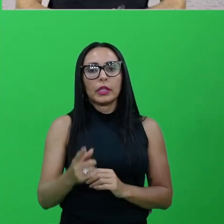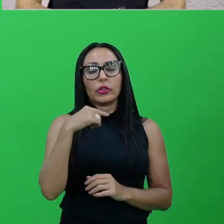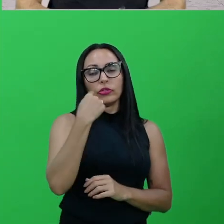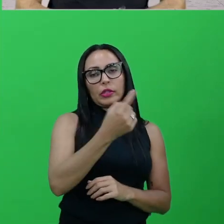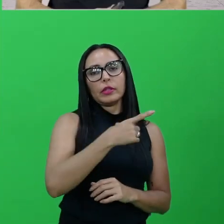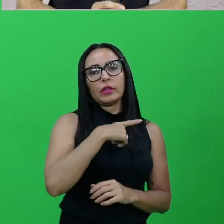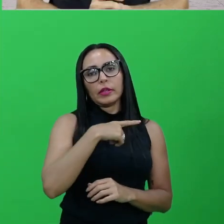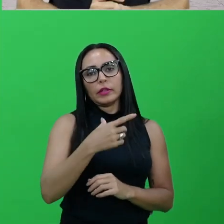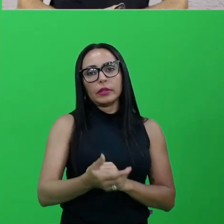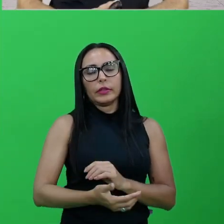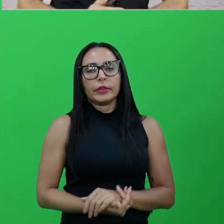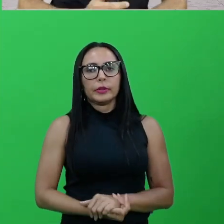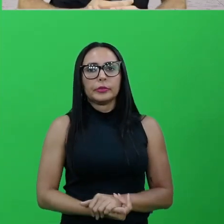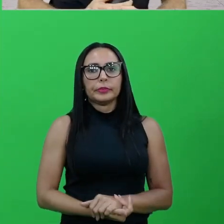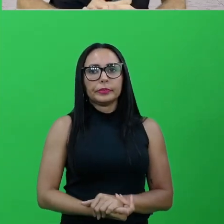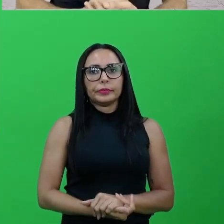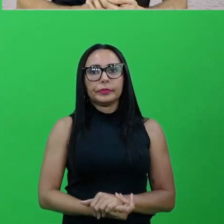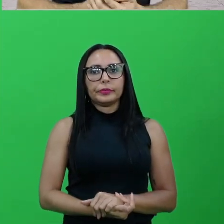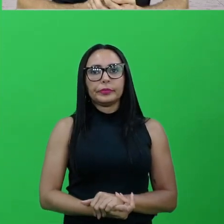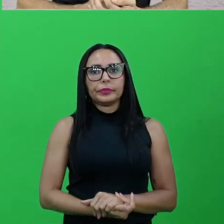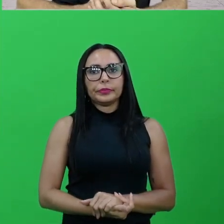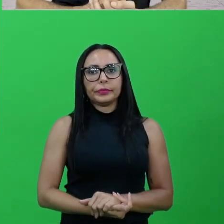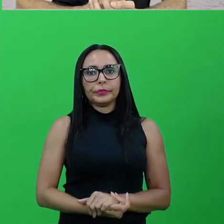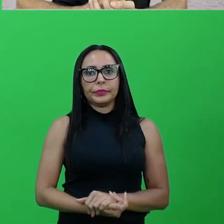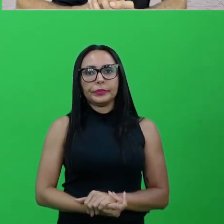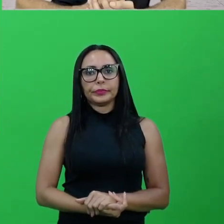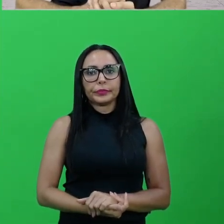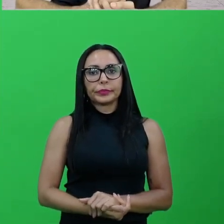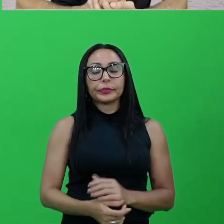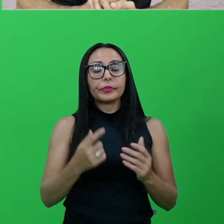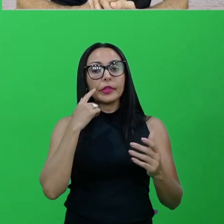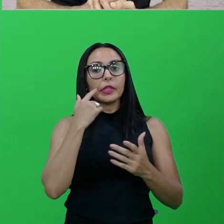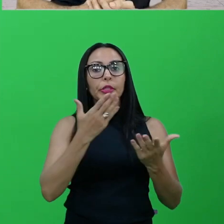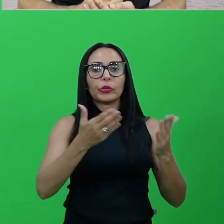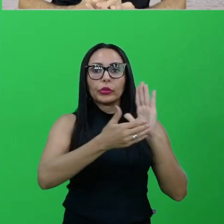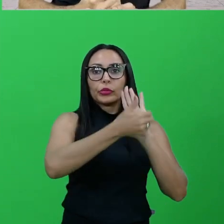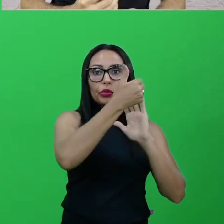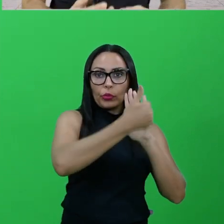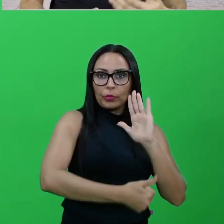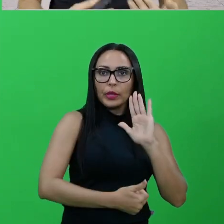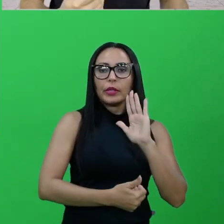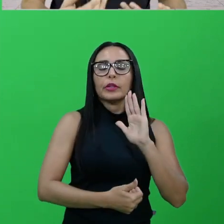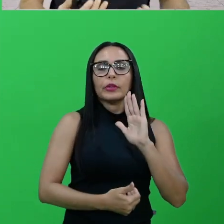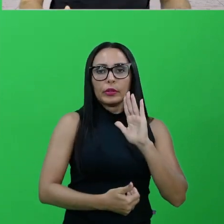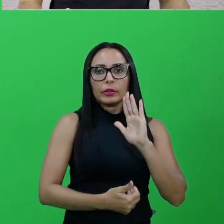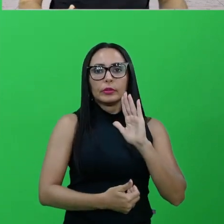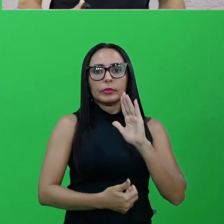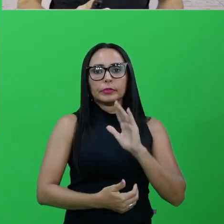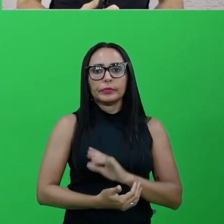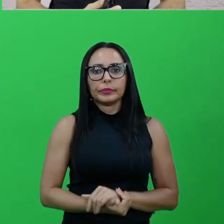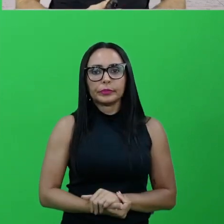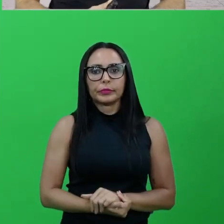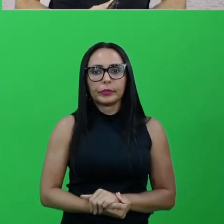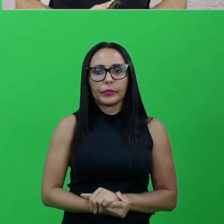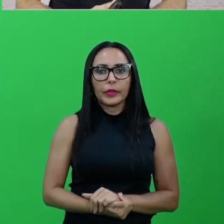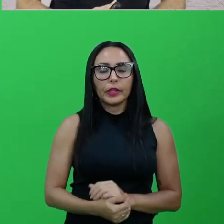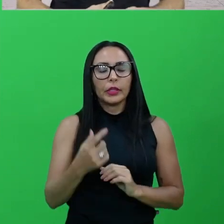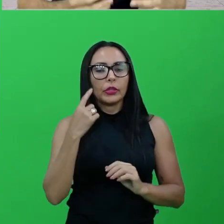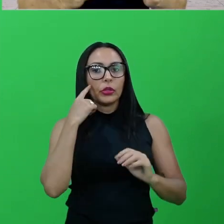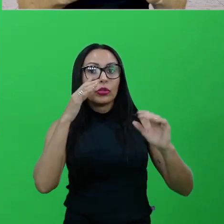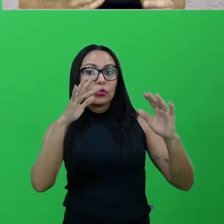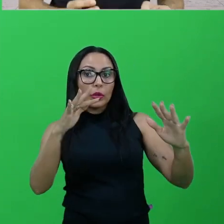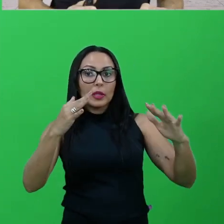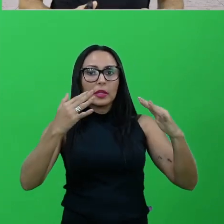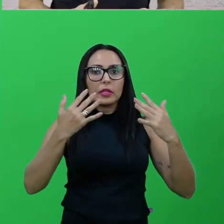atualidade. Bom, então, uma das coisas que esse documento diz, o que chama a nossa atenção,